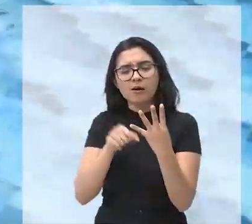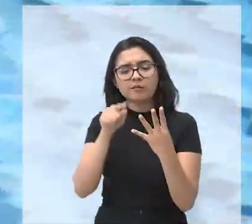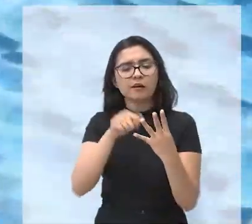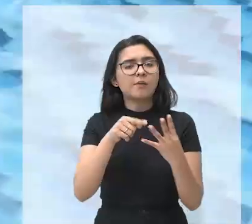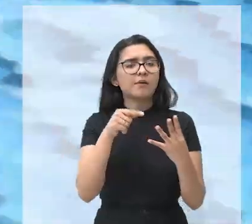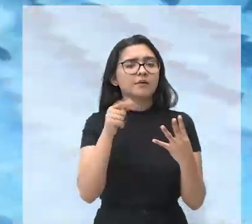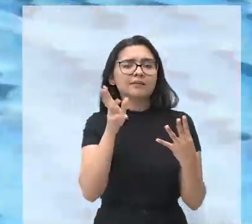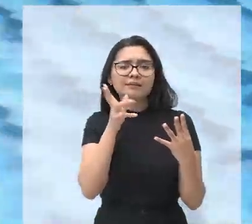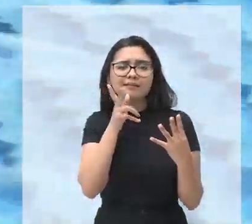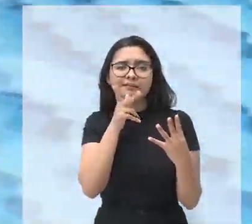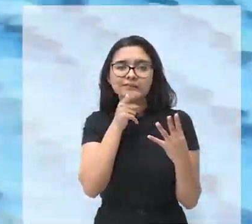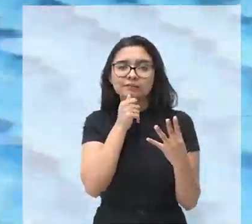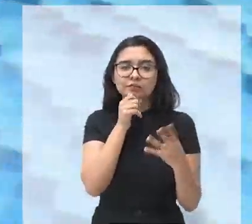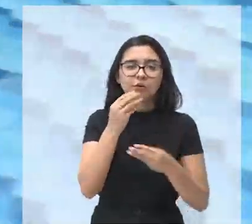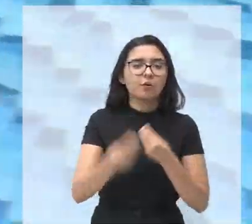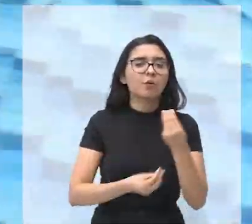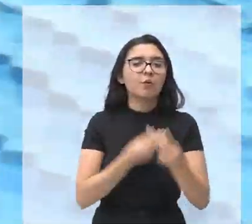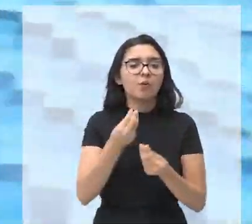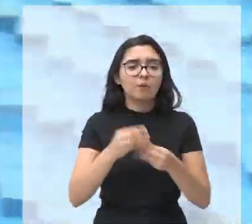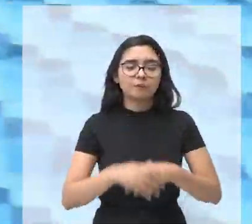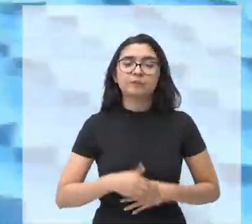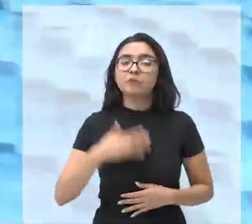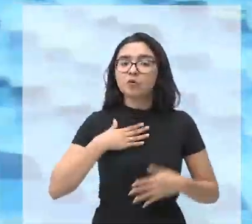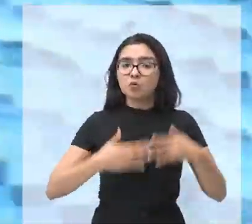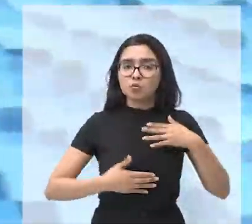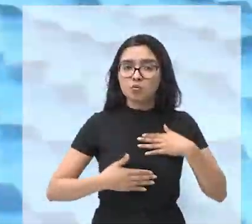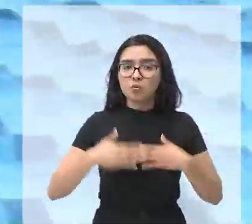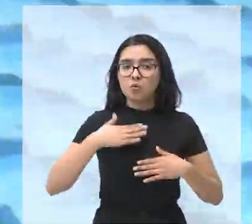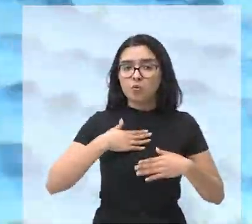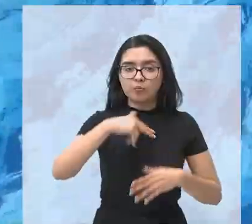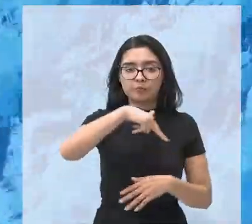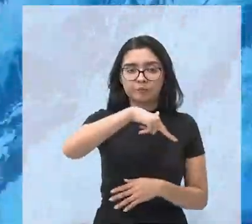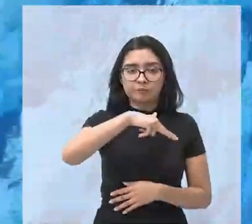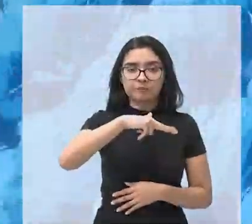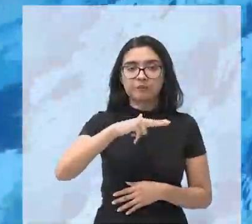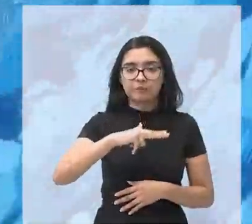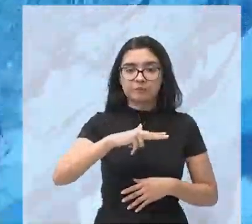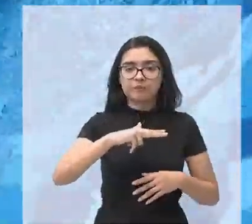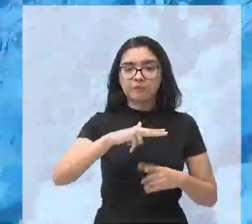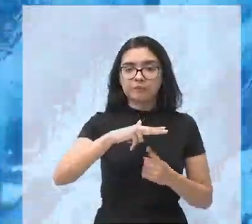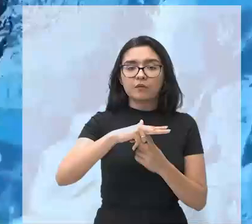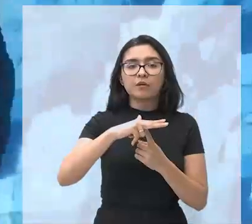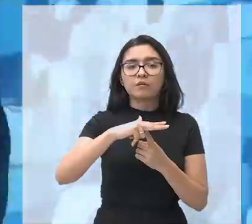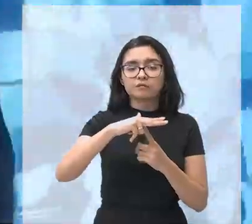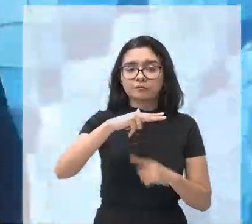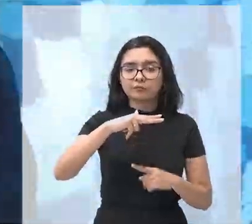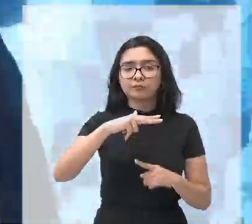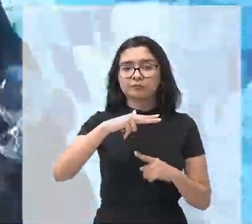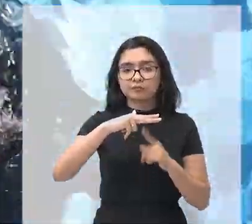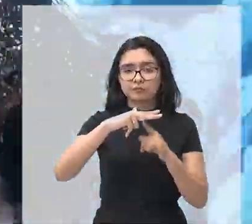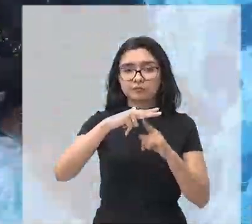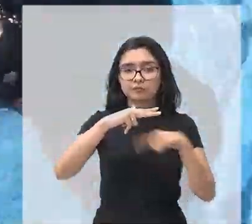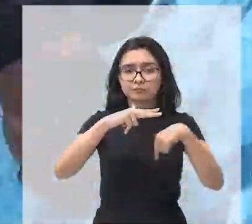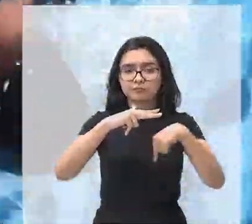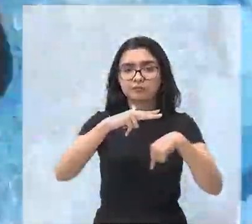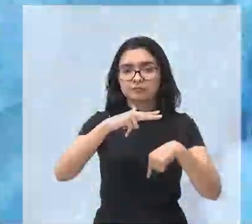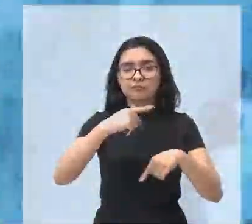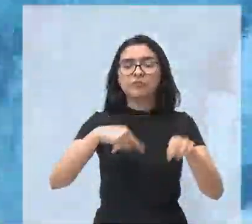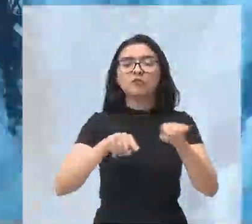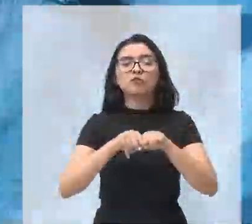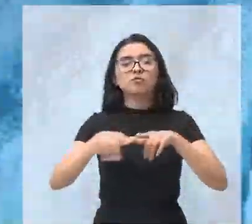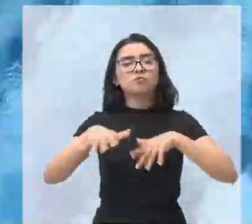bem, e como é que ele ocorre? Em decúbito ventral, ou seja, barriga voltada para o fundo da piscina.